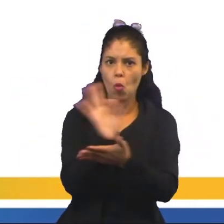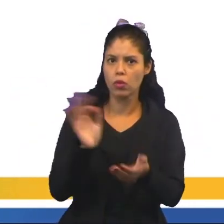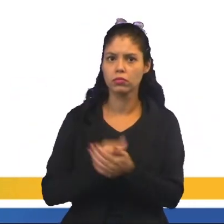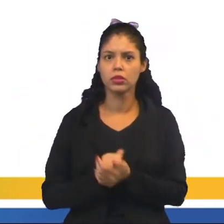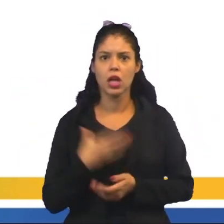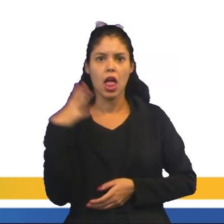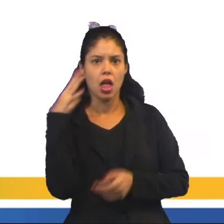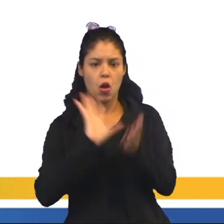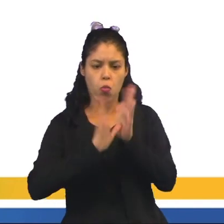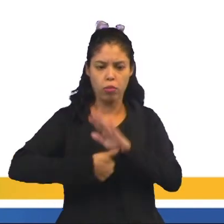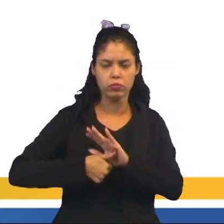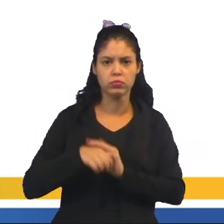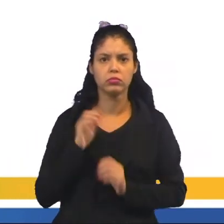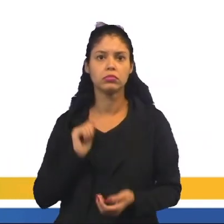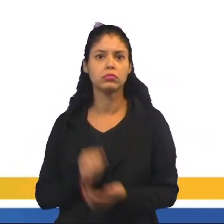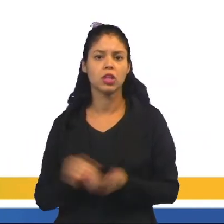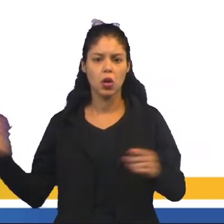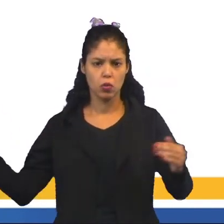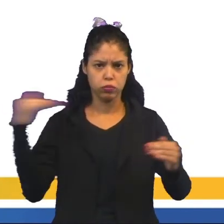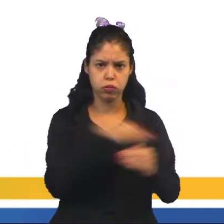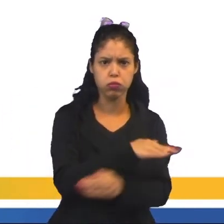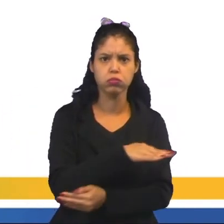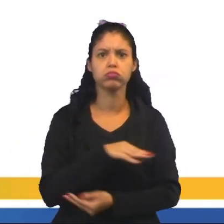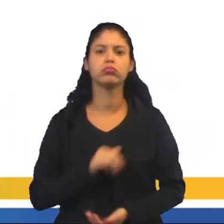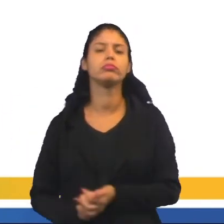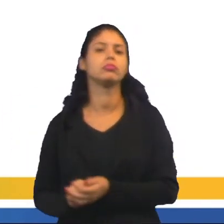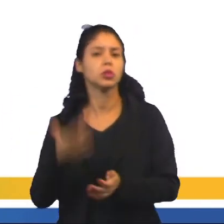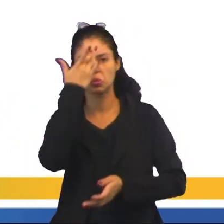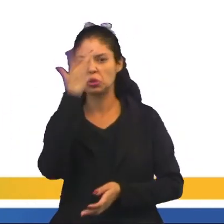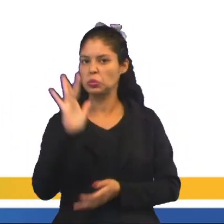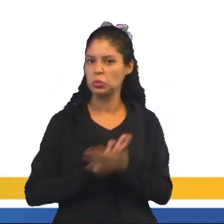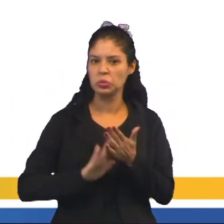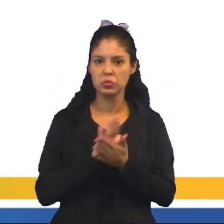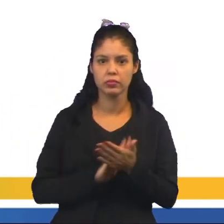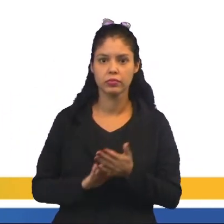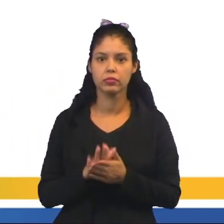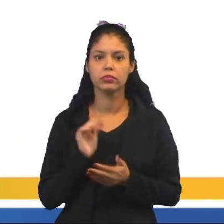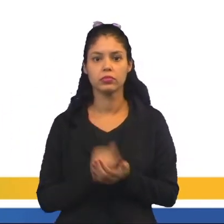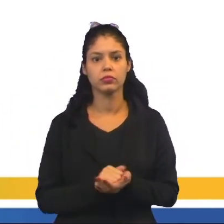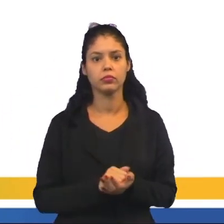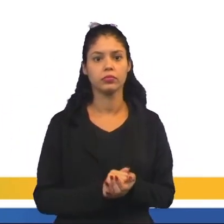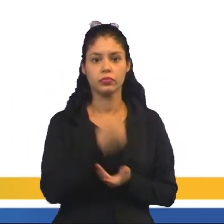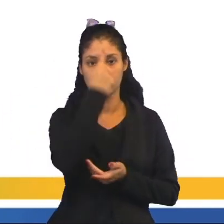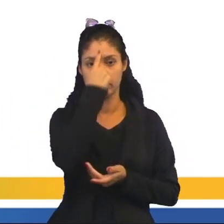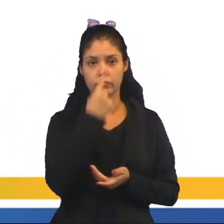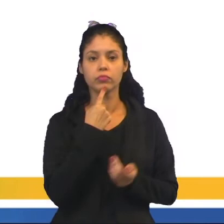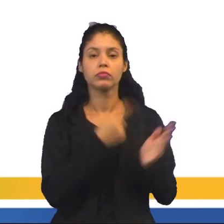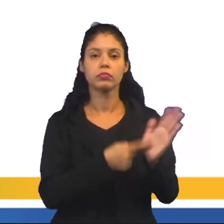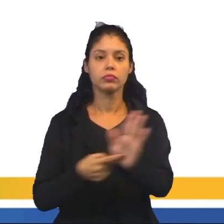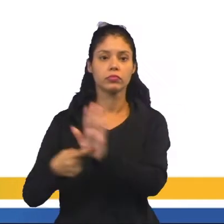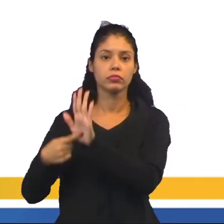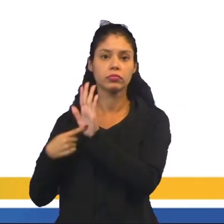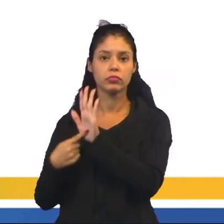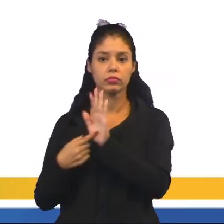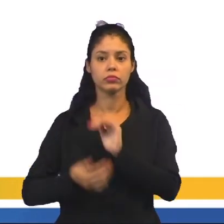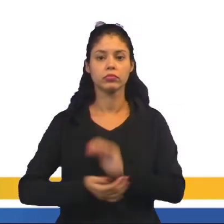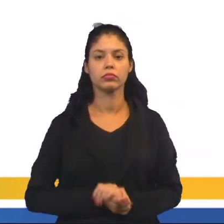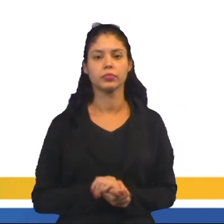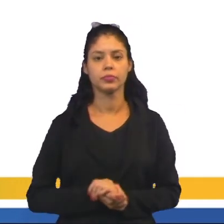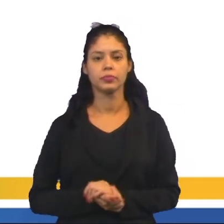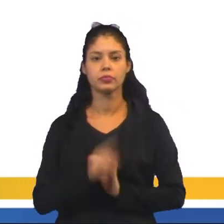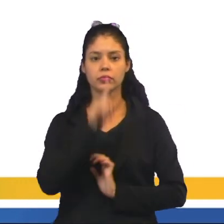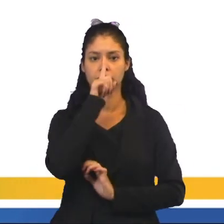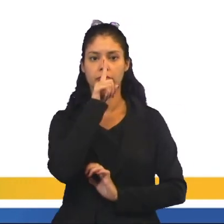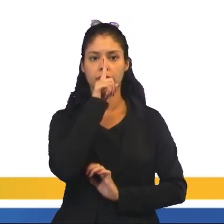um ladrão perto de você, se o carro está vindo em alta velocidade. E aí ele está mostrando aí qual é a densidade do pescoço.